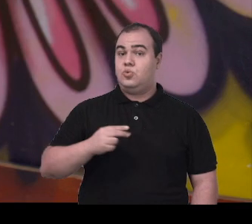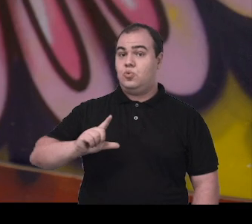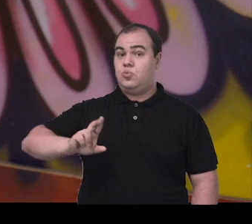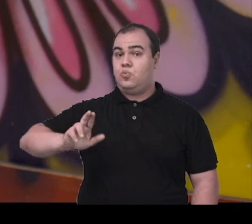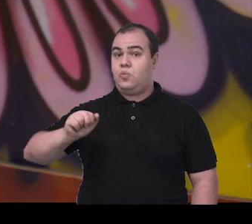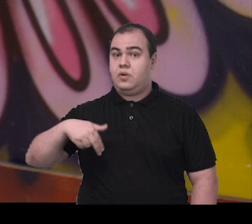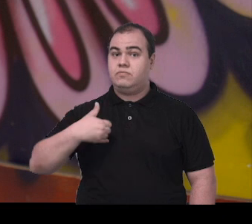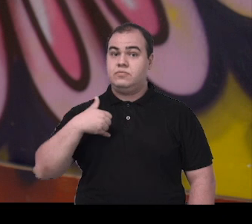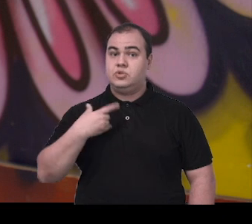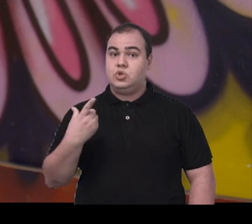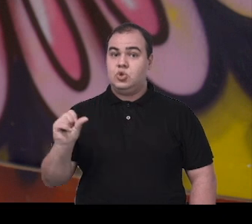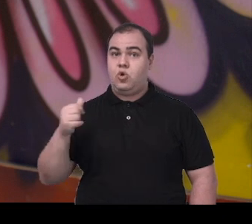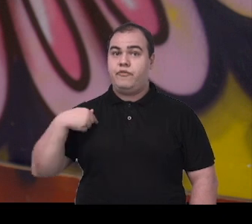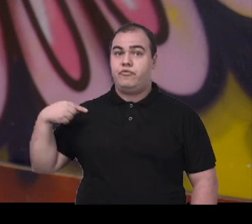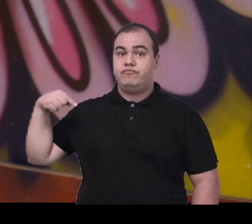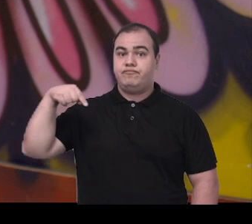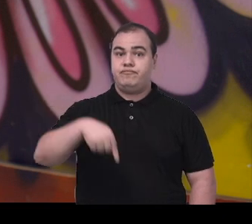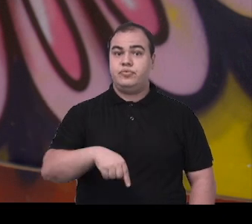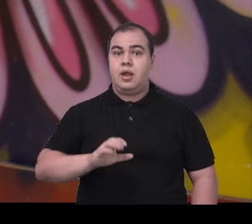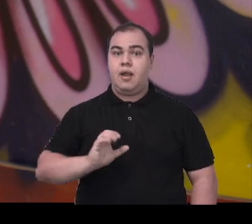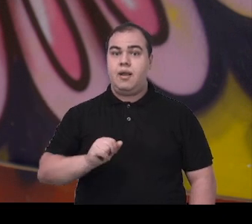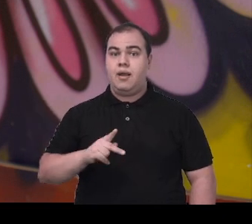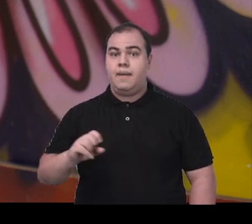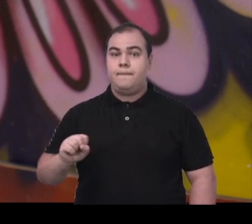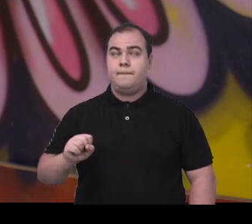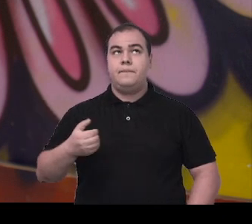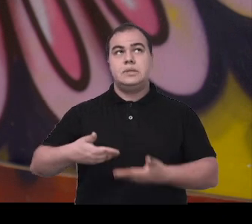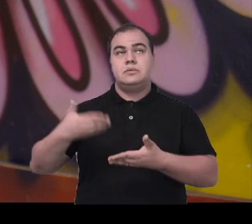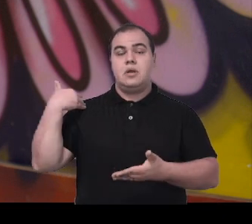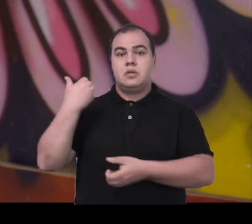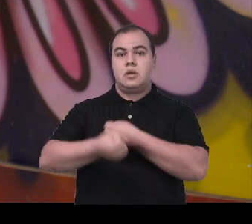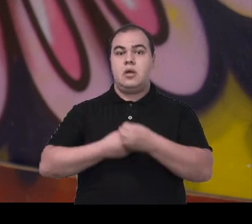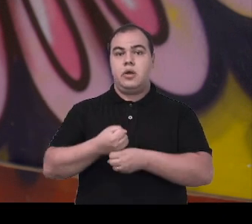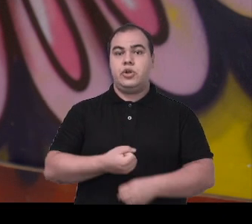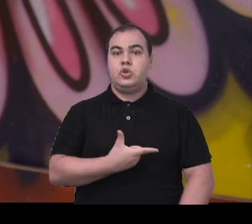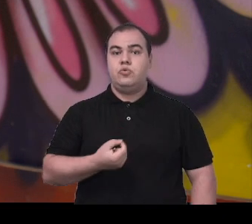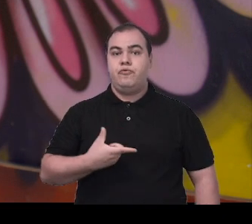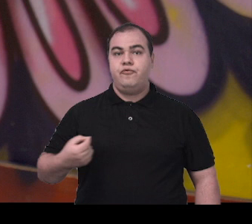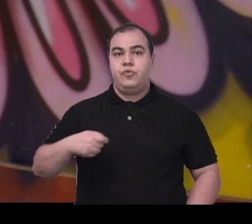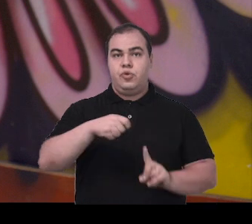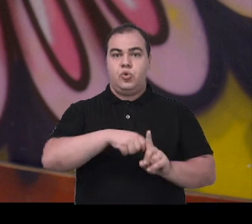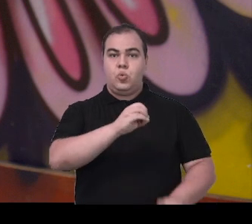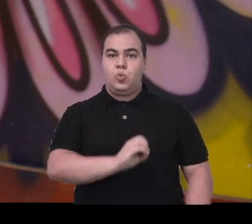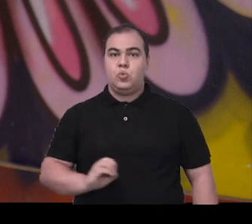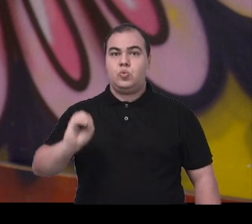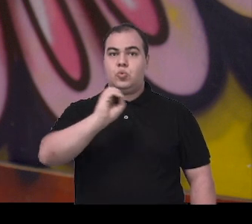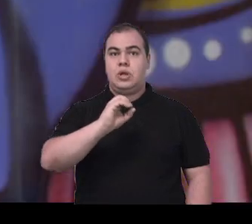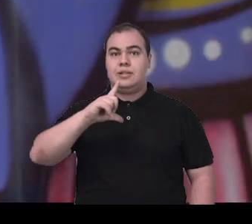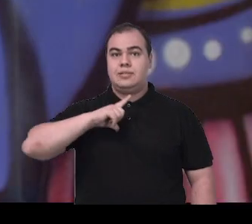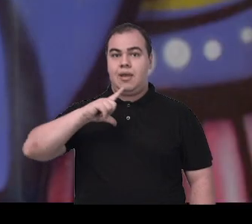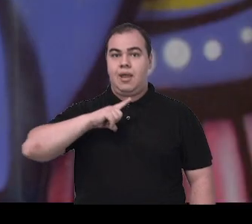Meu nome é Luan, eu tenho 19 anos, eu sou usuário aqui do CAPS Davi desde o ano de 2020, de outubro de